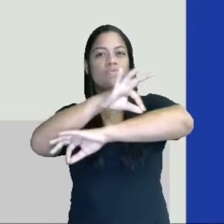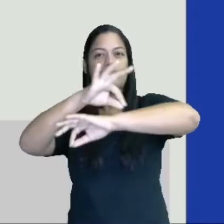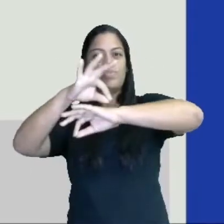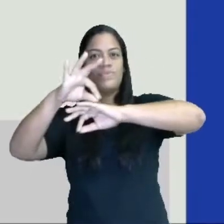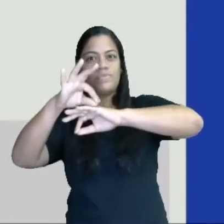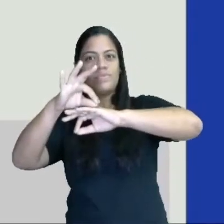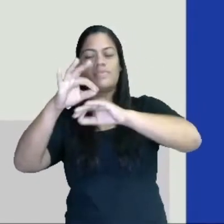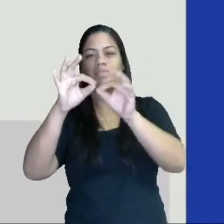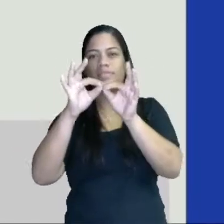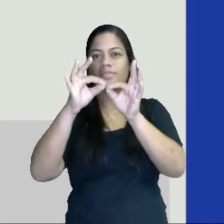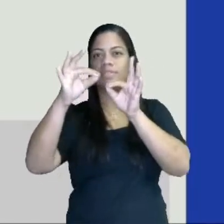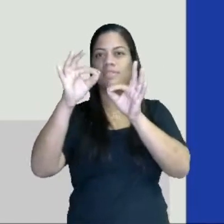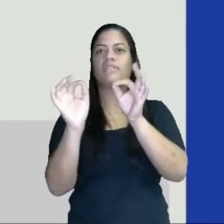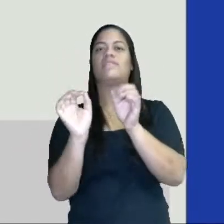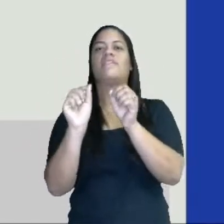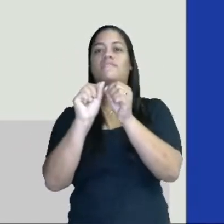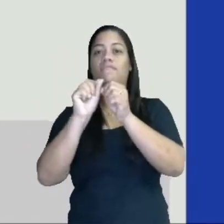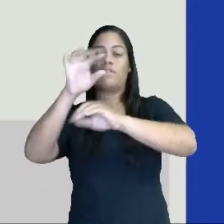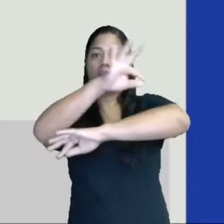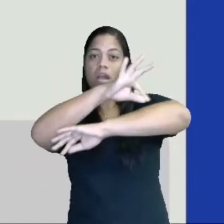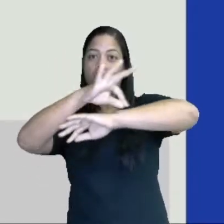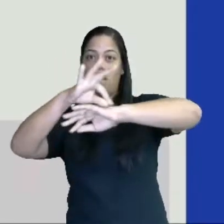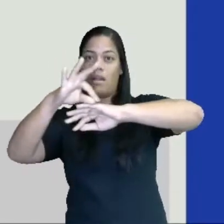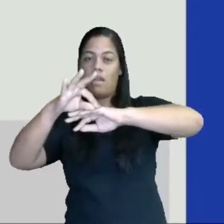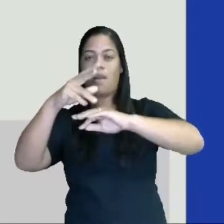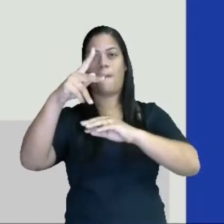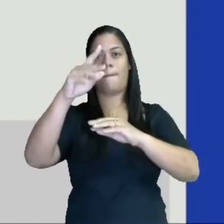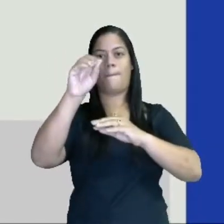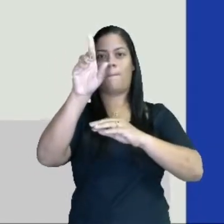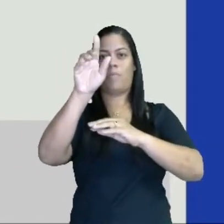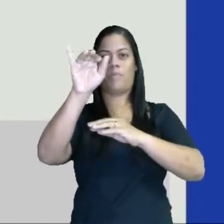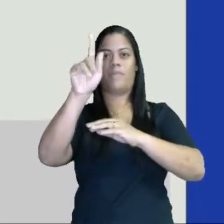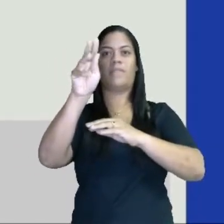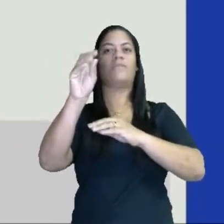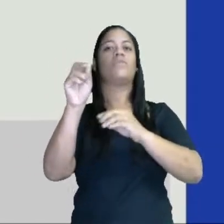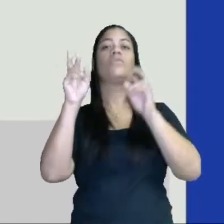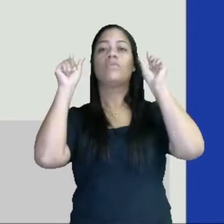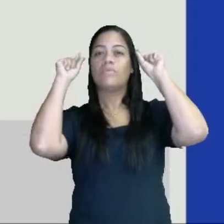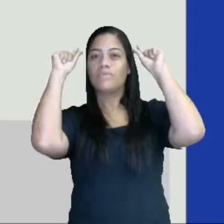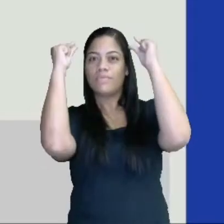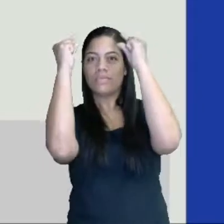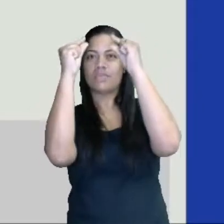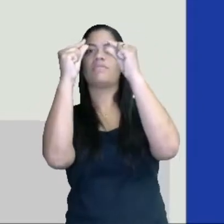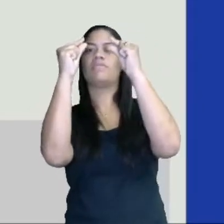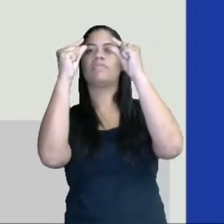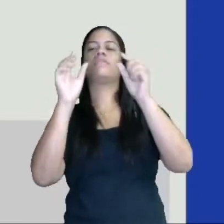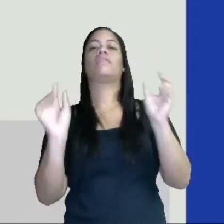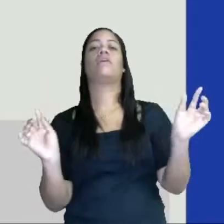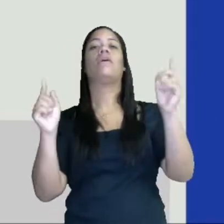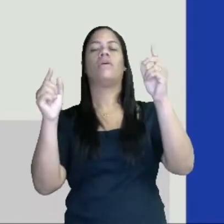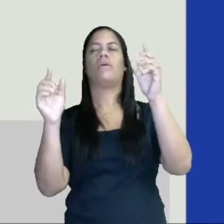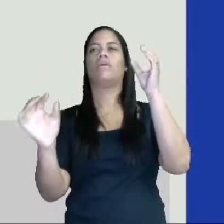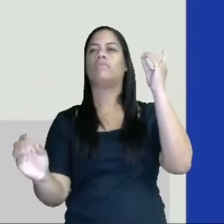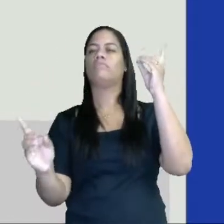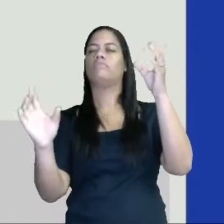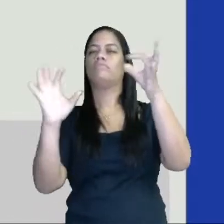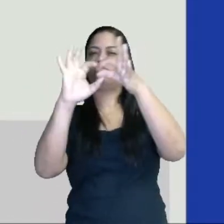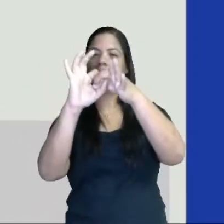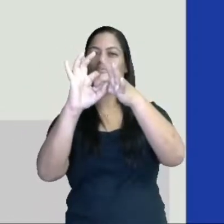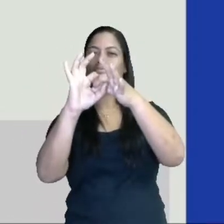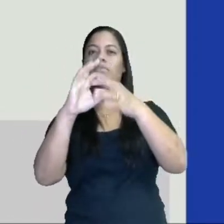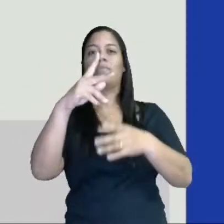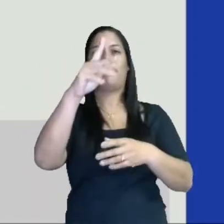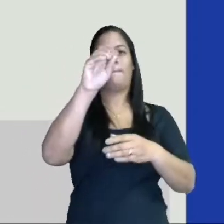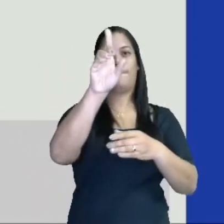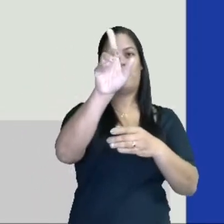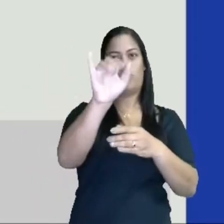fecham por segmentos de reta. A palavra polígono advém do grego e constitui a união de dois termos, poli